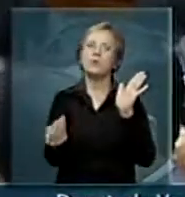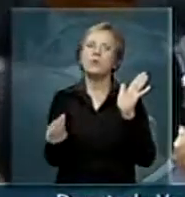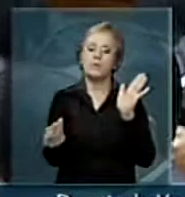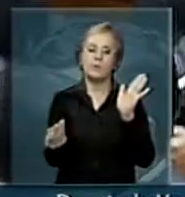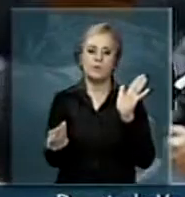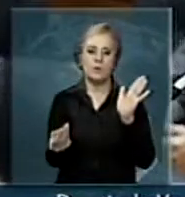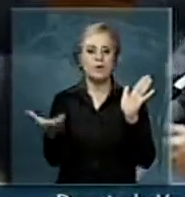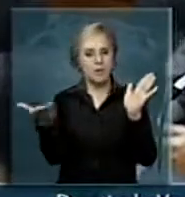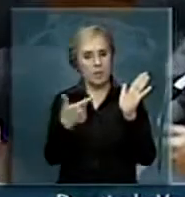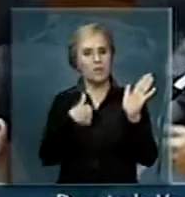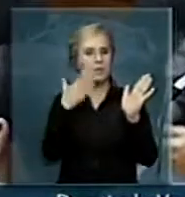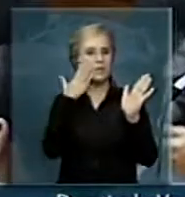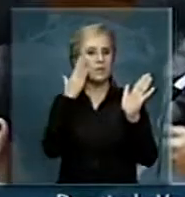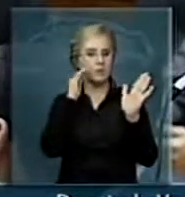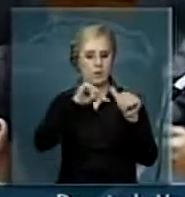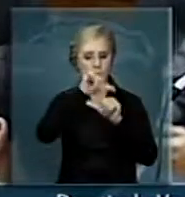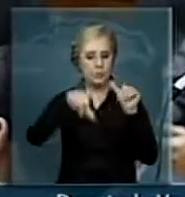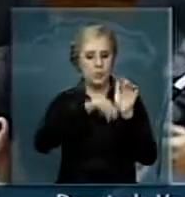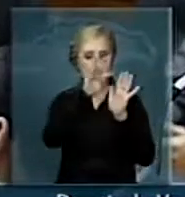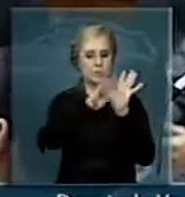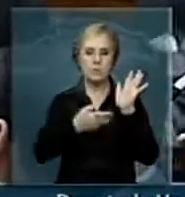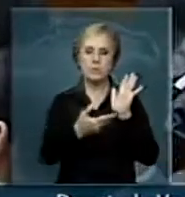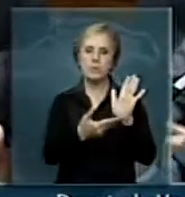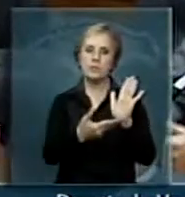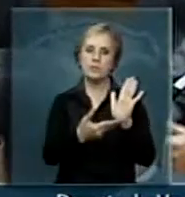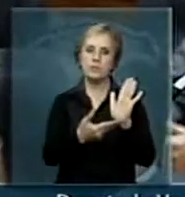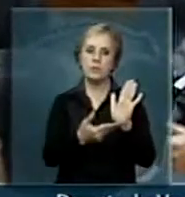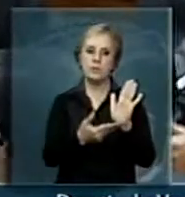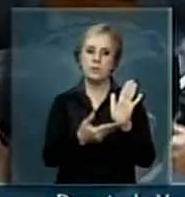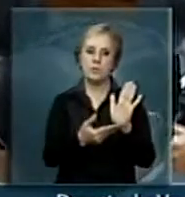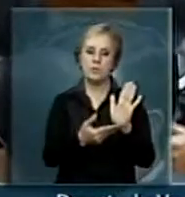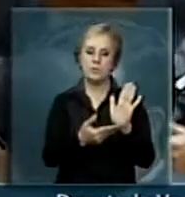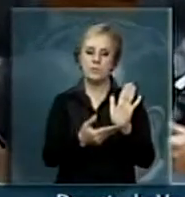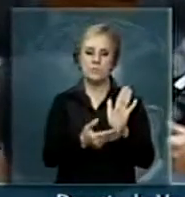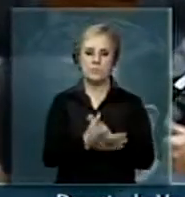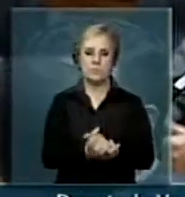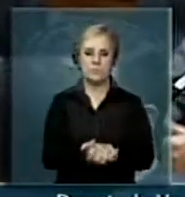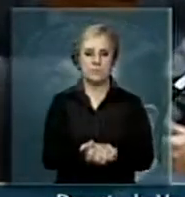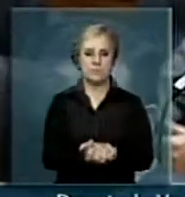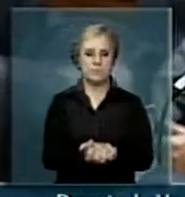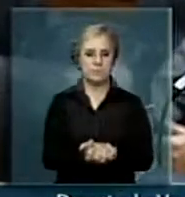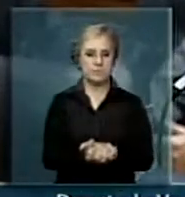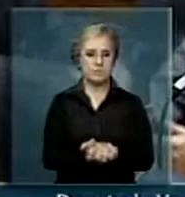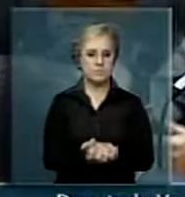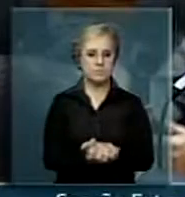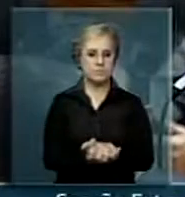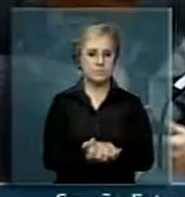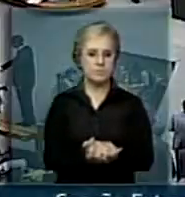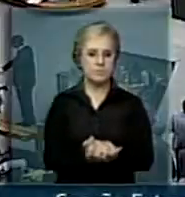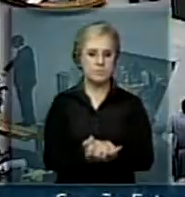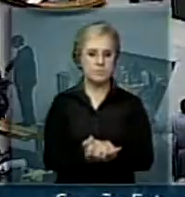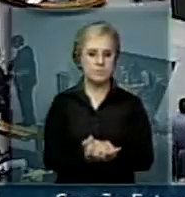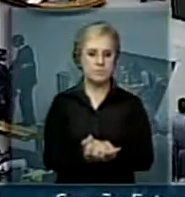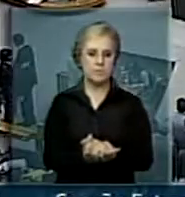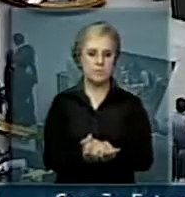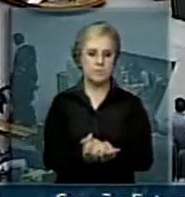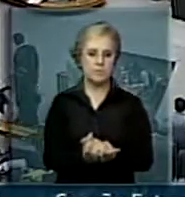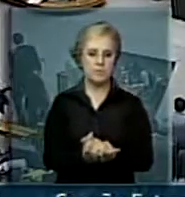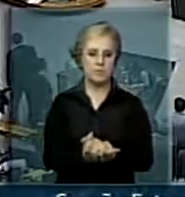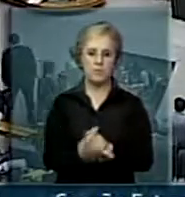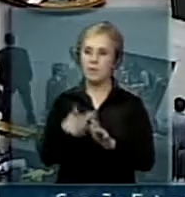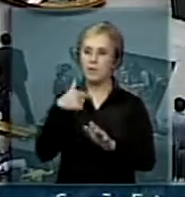foi agora que tive conhecimento da alteração do texto. Portanto, só agora poderia efetivamente fazer uma foi incluído por mim